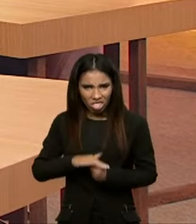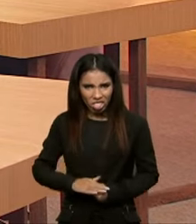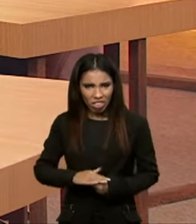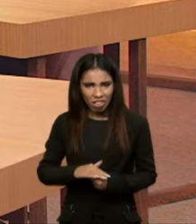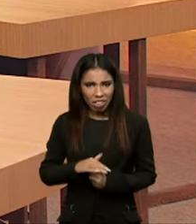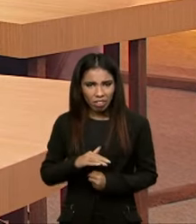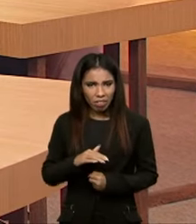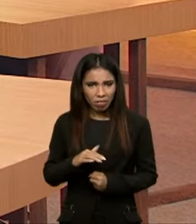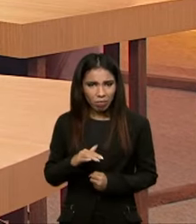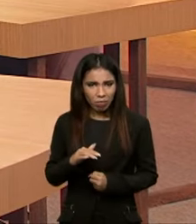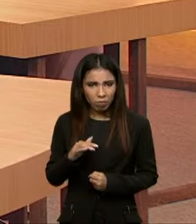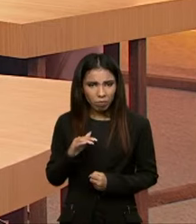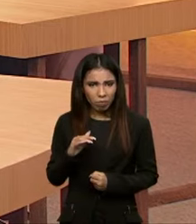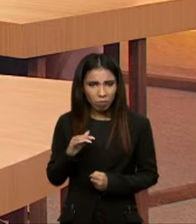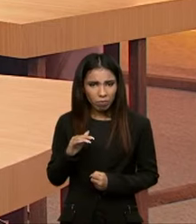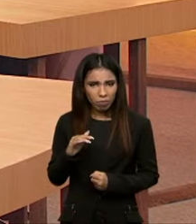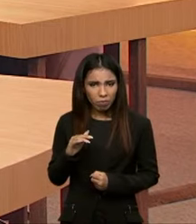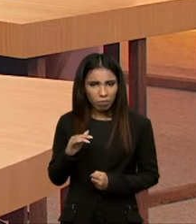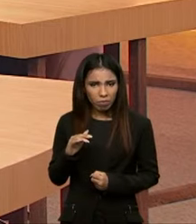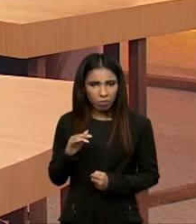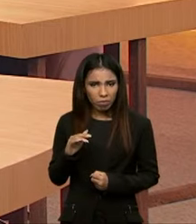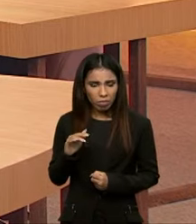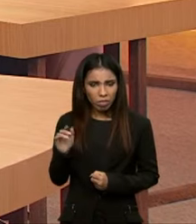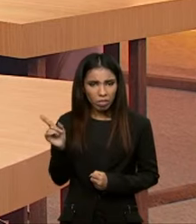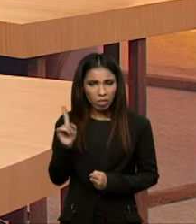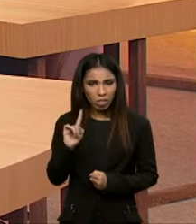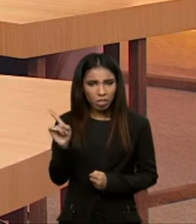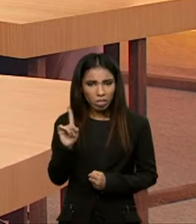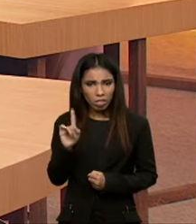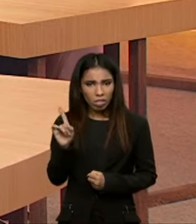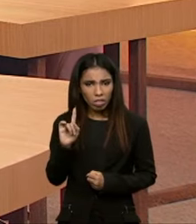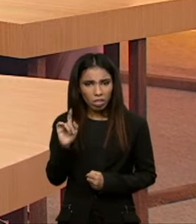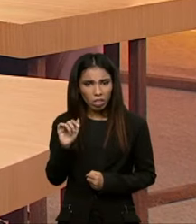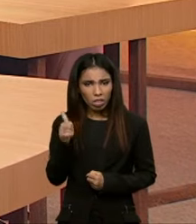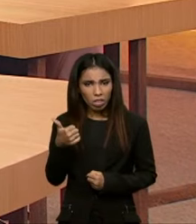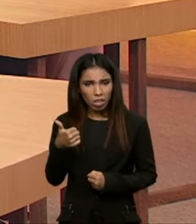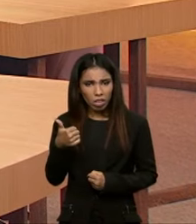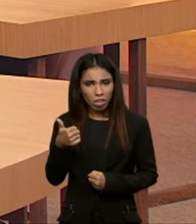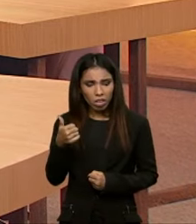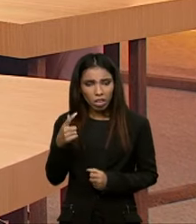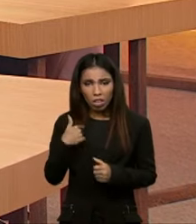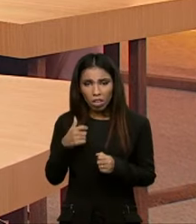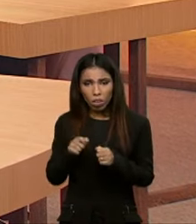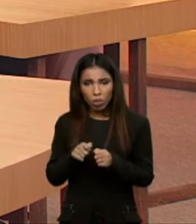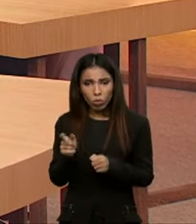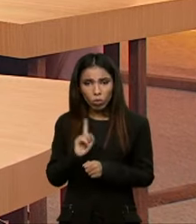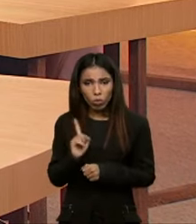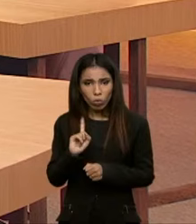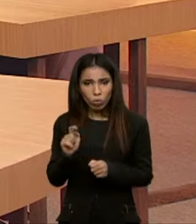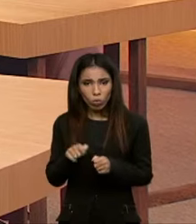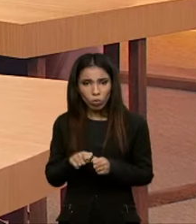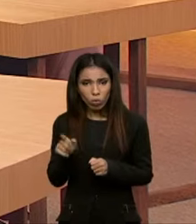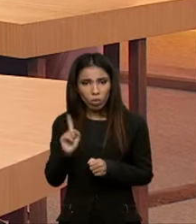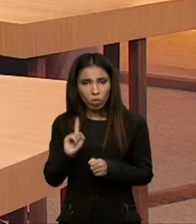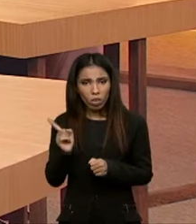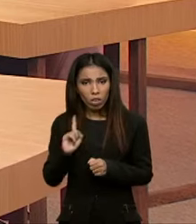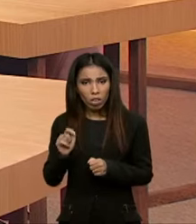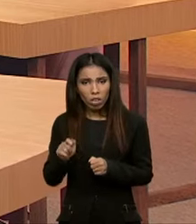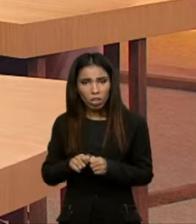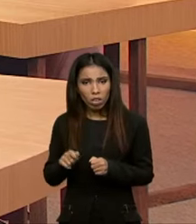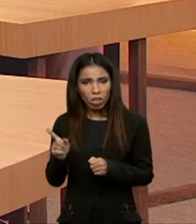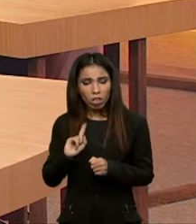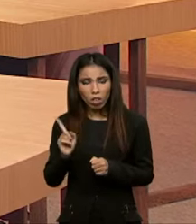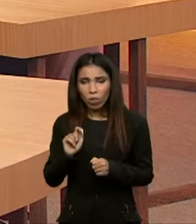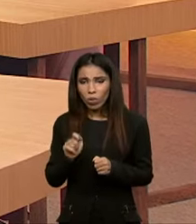você faz. Tem um emoji que aparece. Não fui eu que fiz, não. A gente tinha algo isso aqui. Não fui eu que fiz, não. Eu fiz assim e o dedinho apareceu.